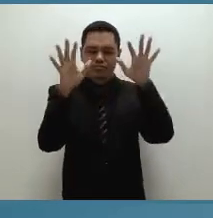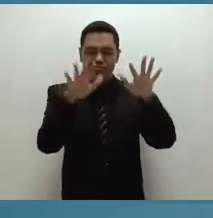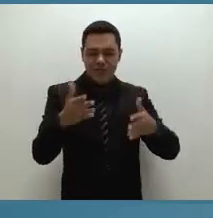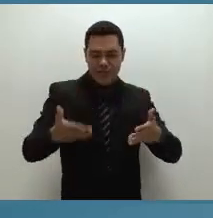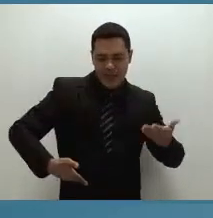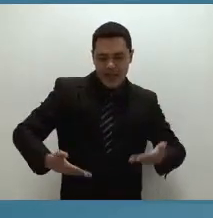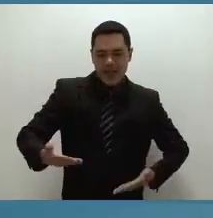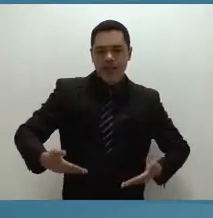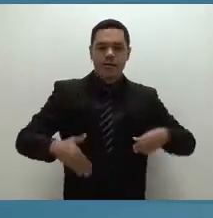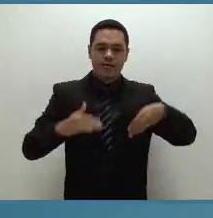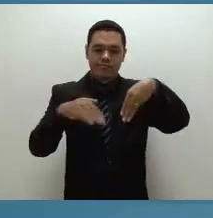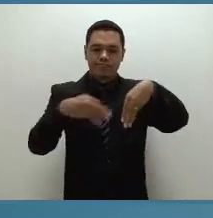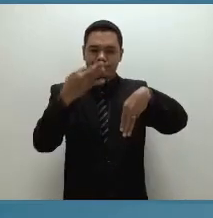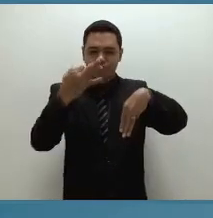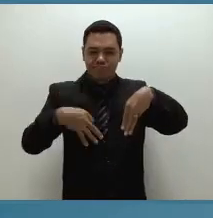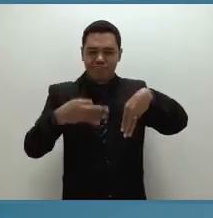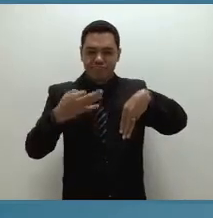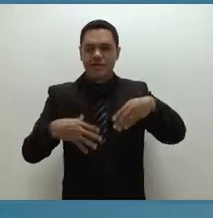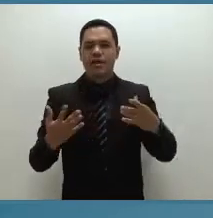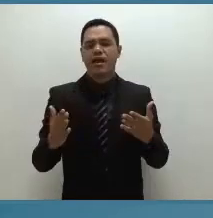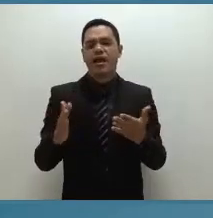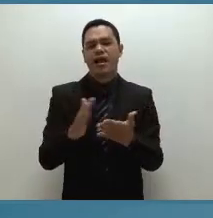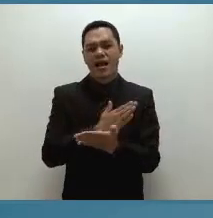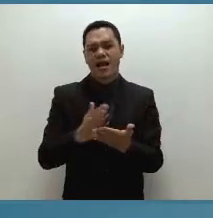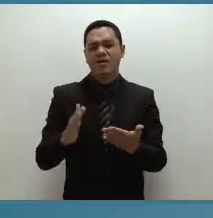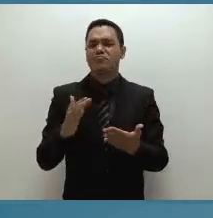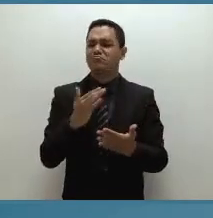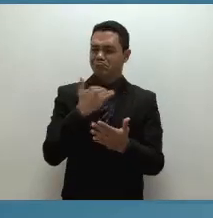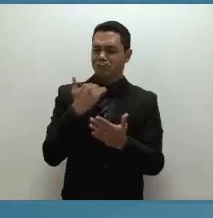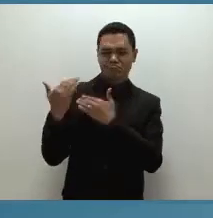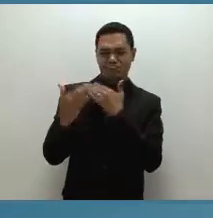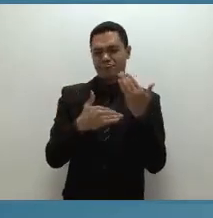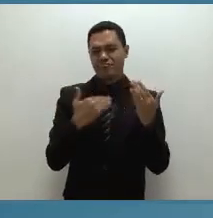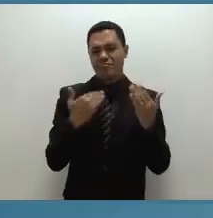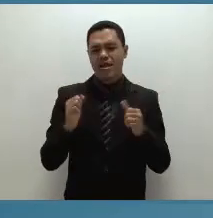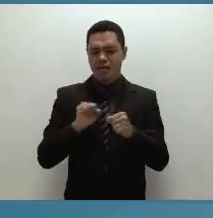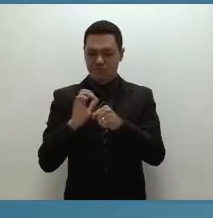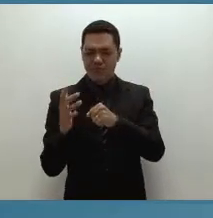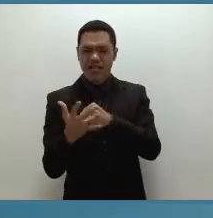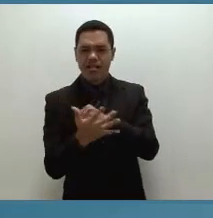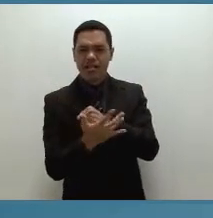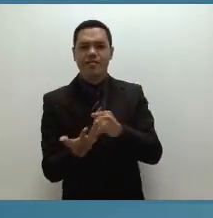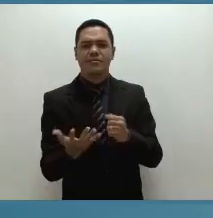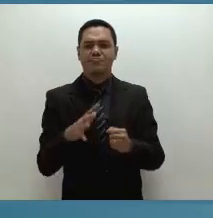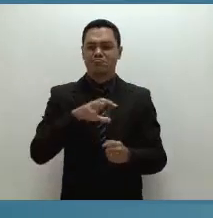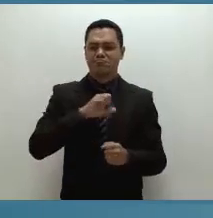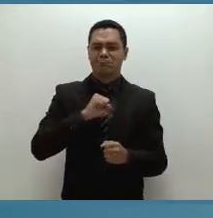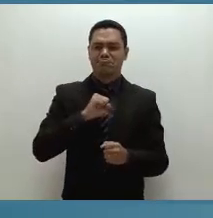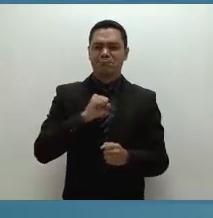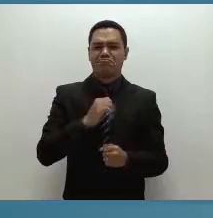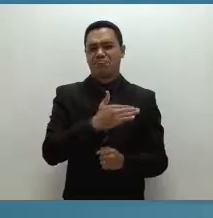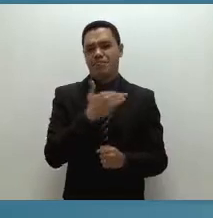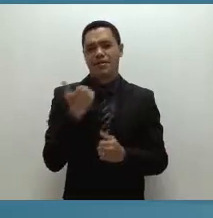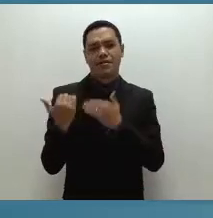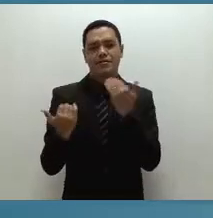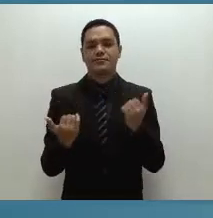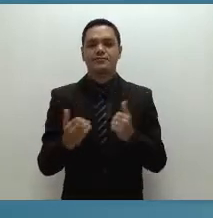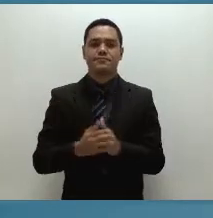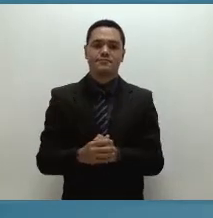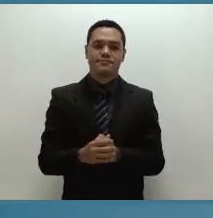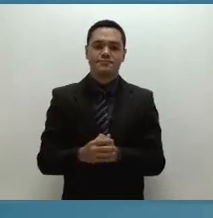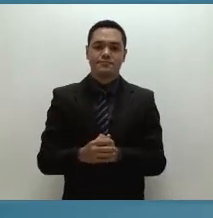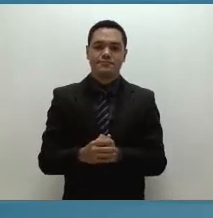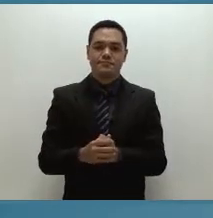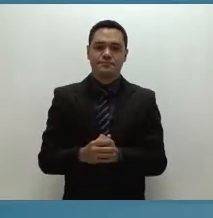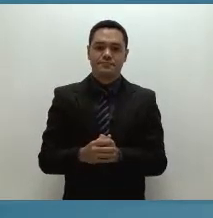magistrados que faleceram vítimas de Covid-19. E ali marca o início da ação